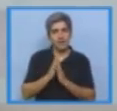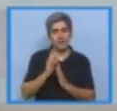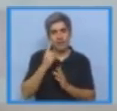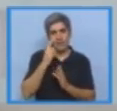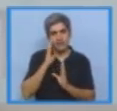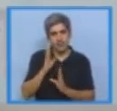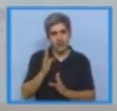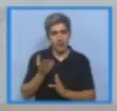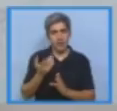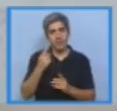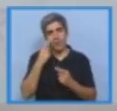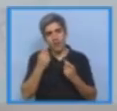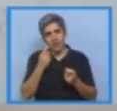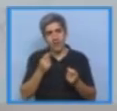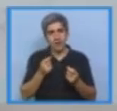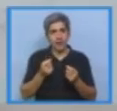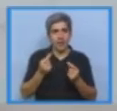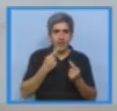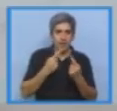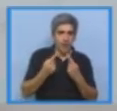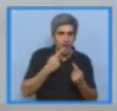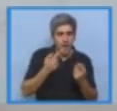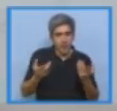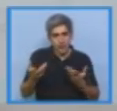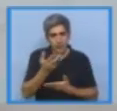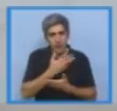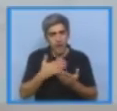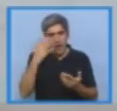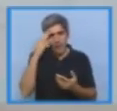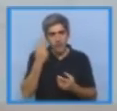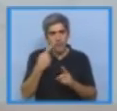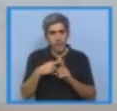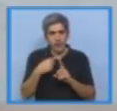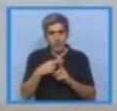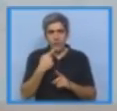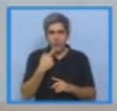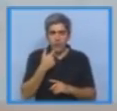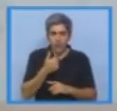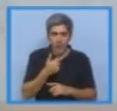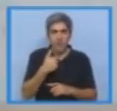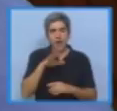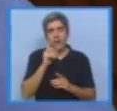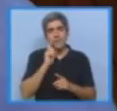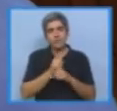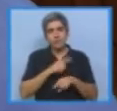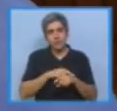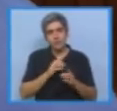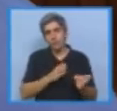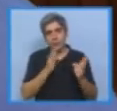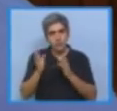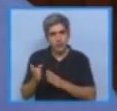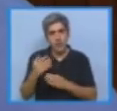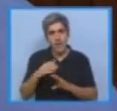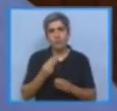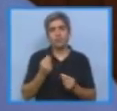atentos. E por isso também vamos procurando gerar este diálogo, e isso creio que tem sido uma coisa muito boa. Mas, ao mesmo tempo, sabemos que ainda há